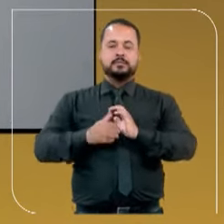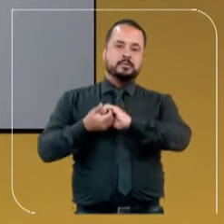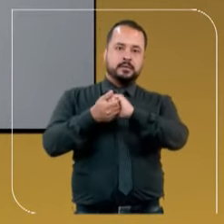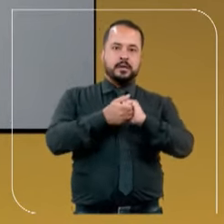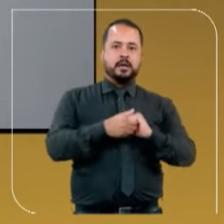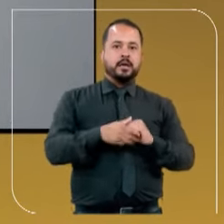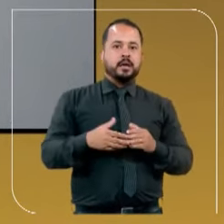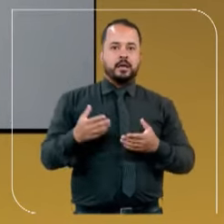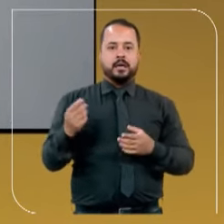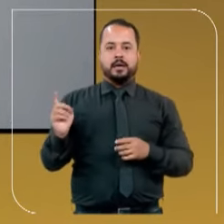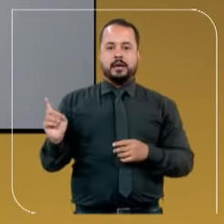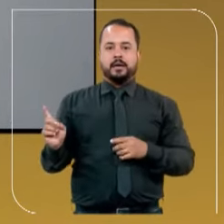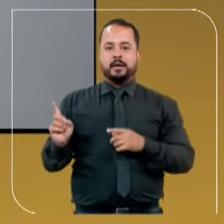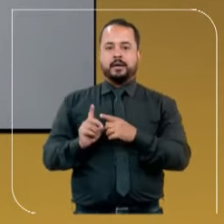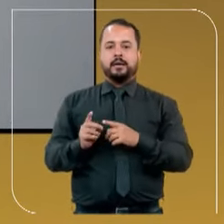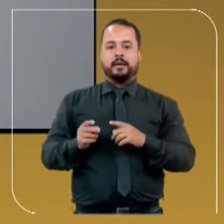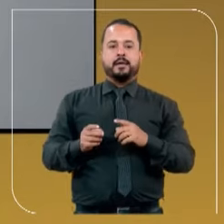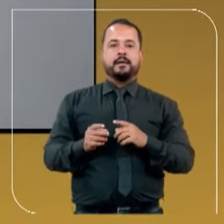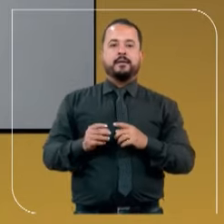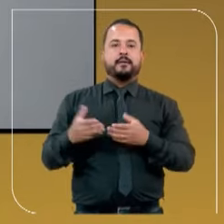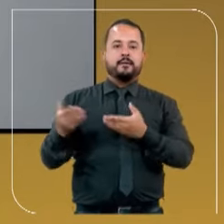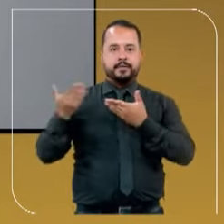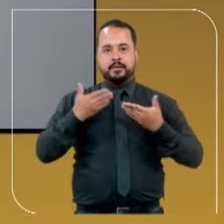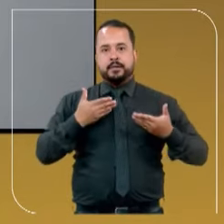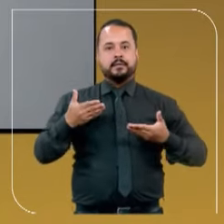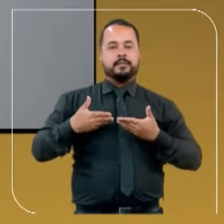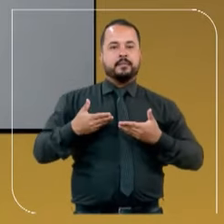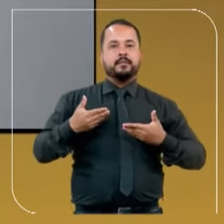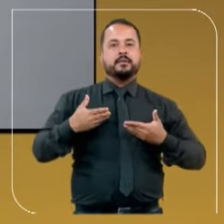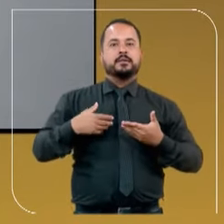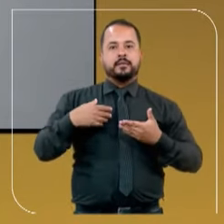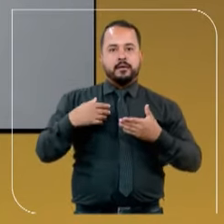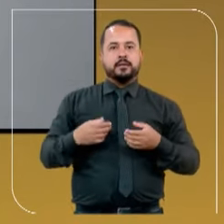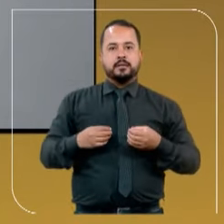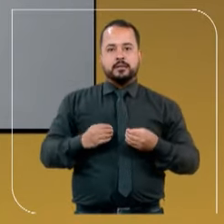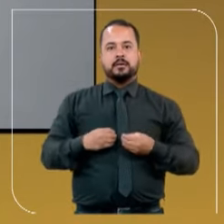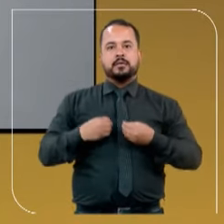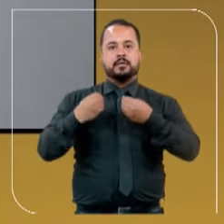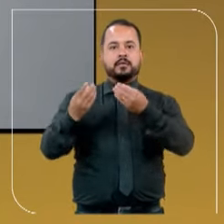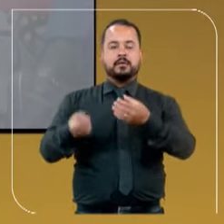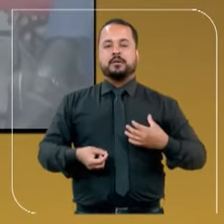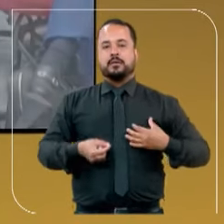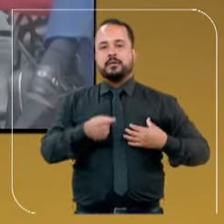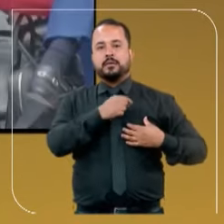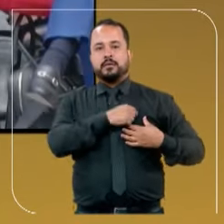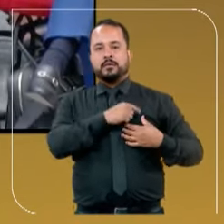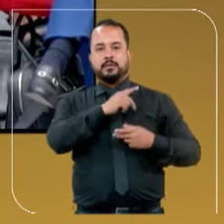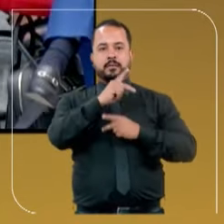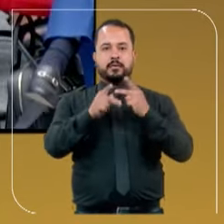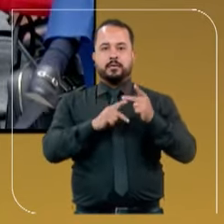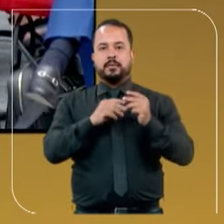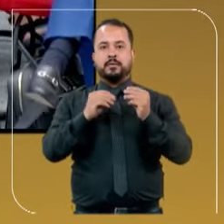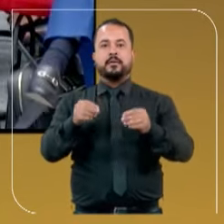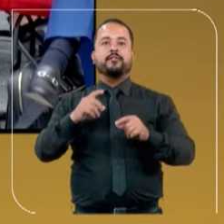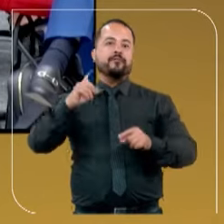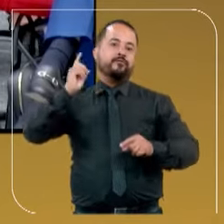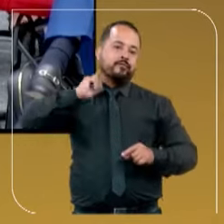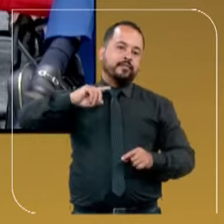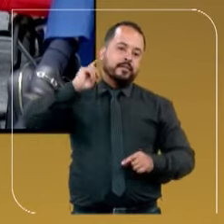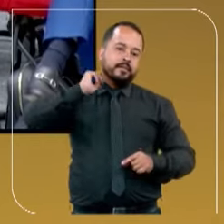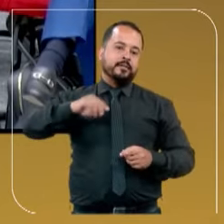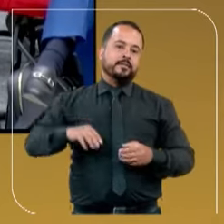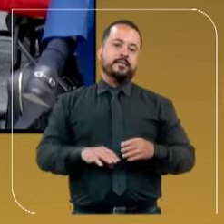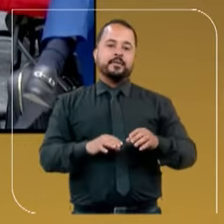aqui, já levantei o endereço, vai receber um boto do Clube Regatas Flamengo e um